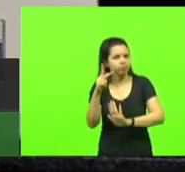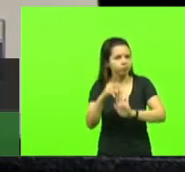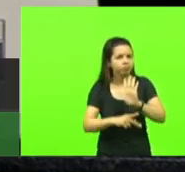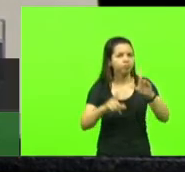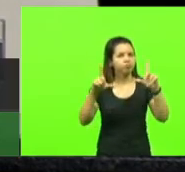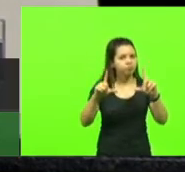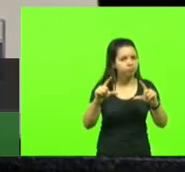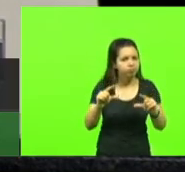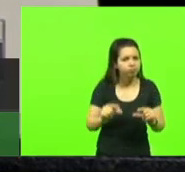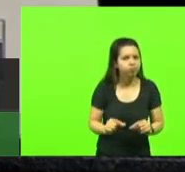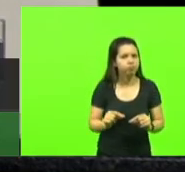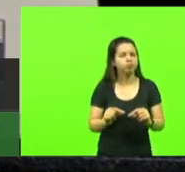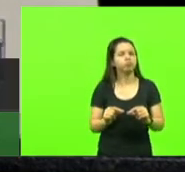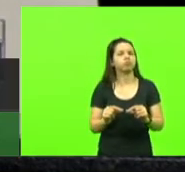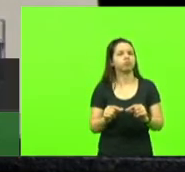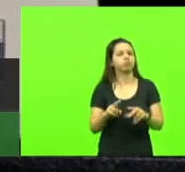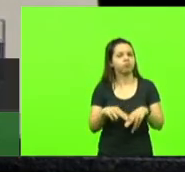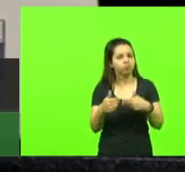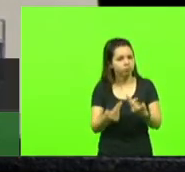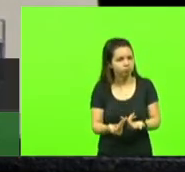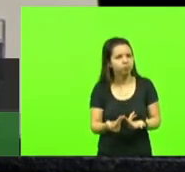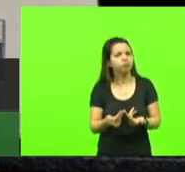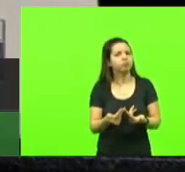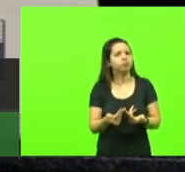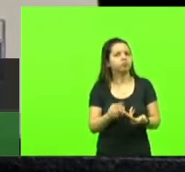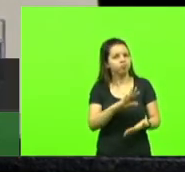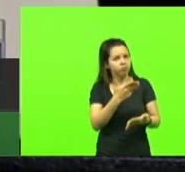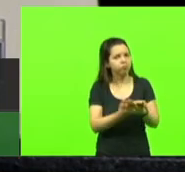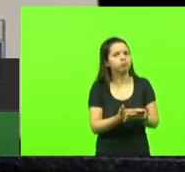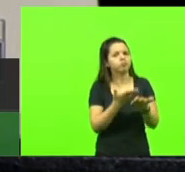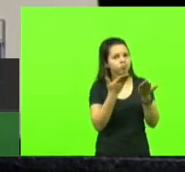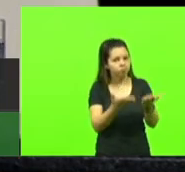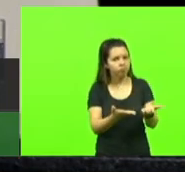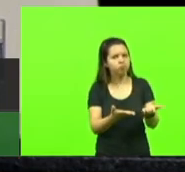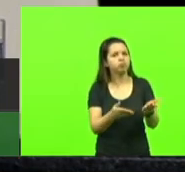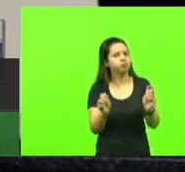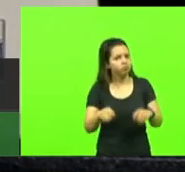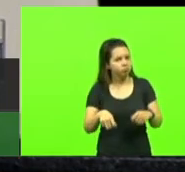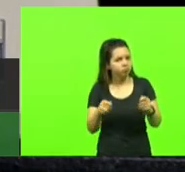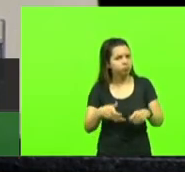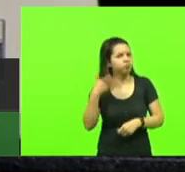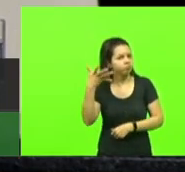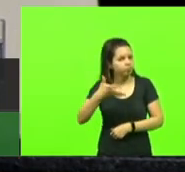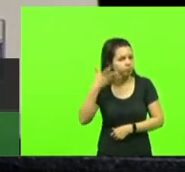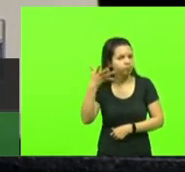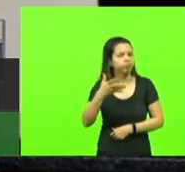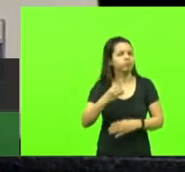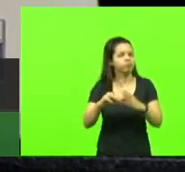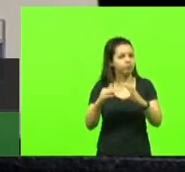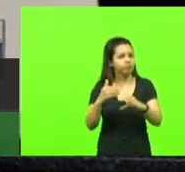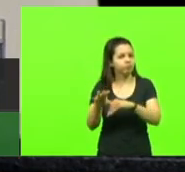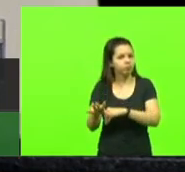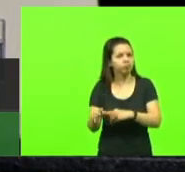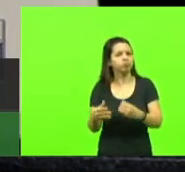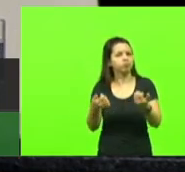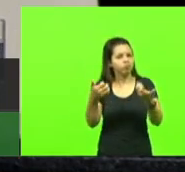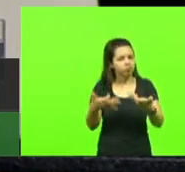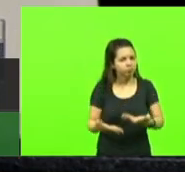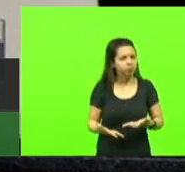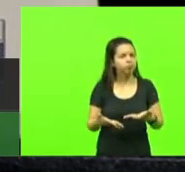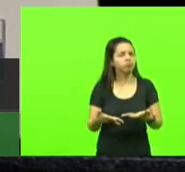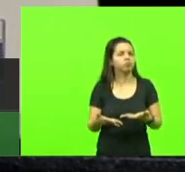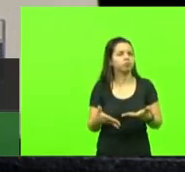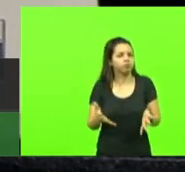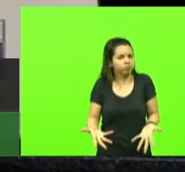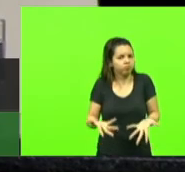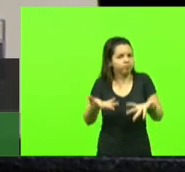esse caminho, e, portanto, tem toda a credibilidade de fazer esses encaminhamentos, essas citações, só